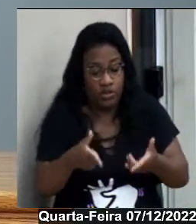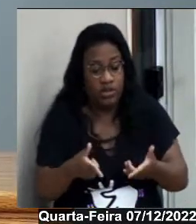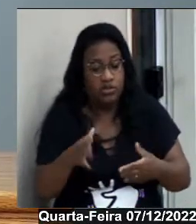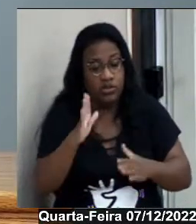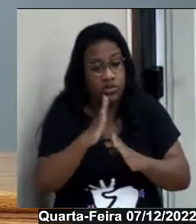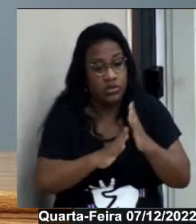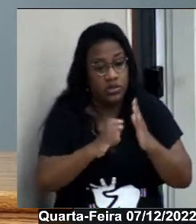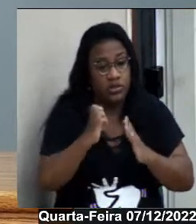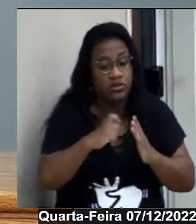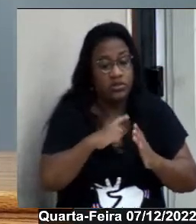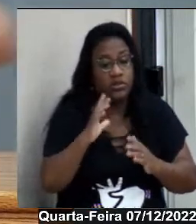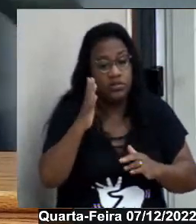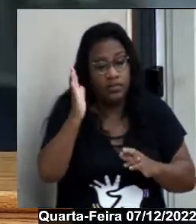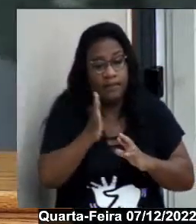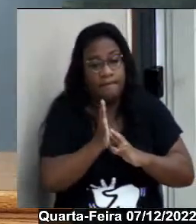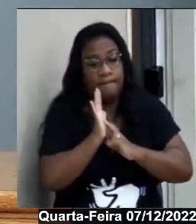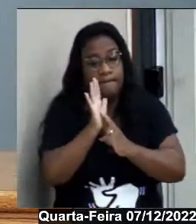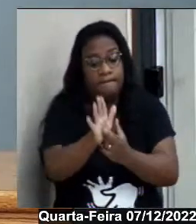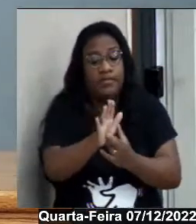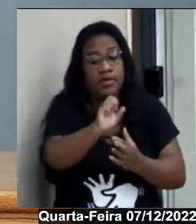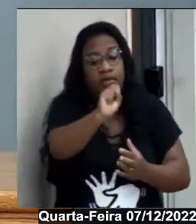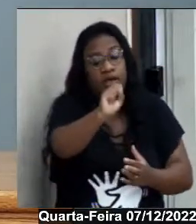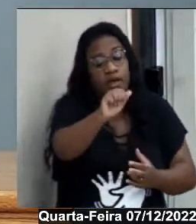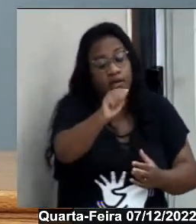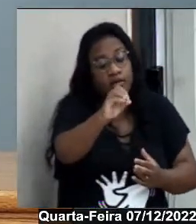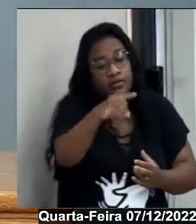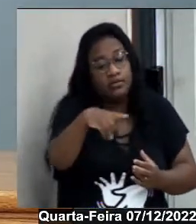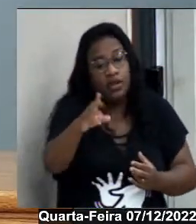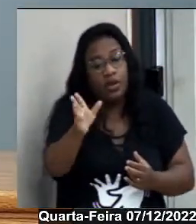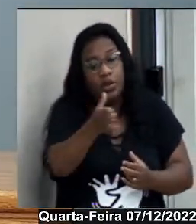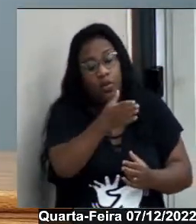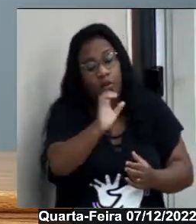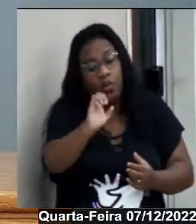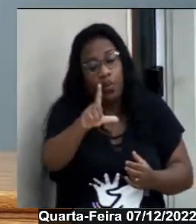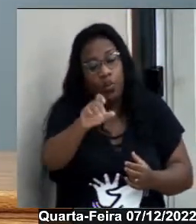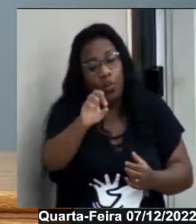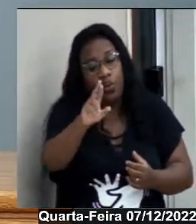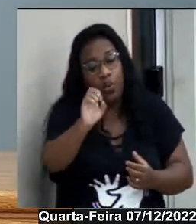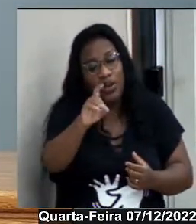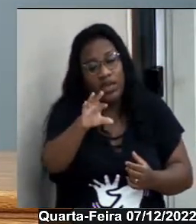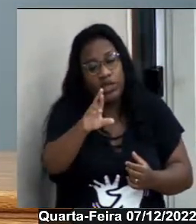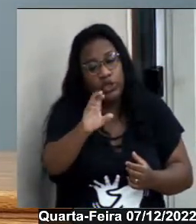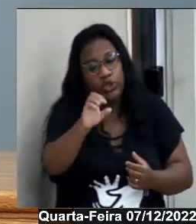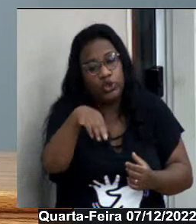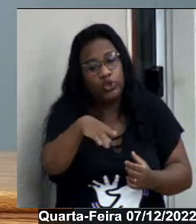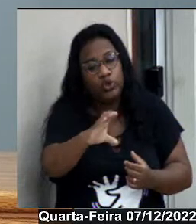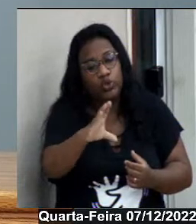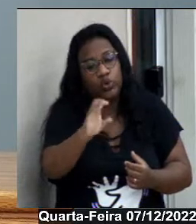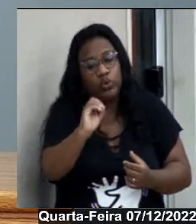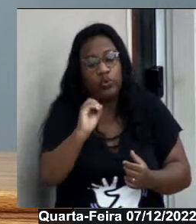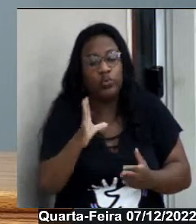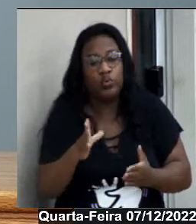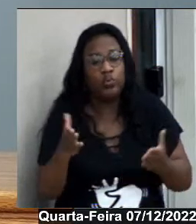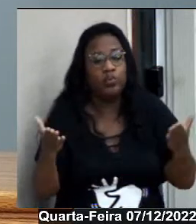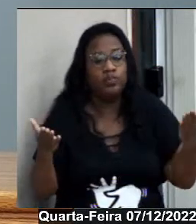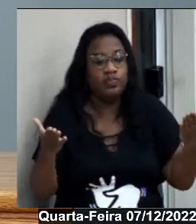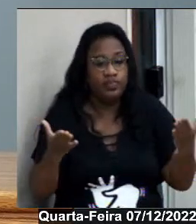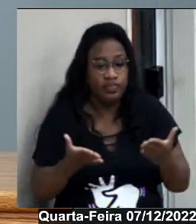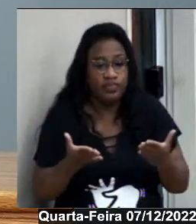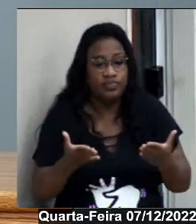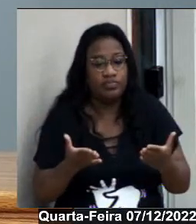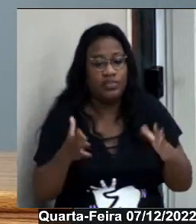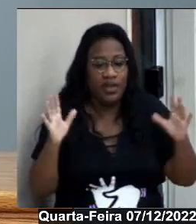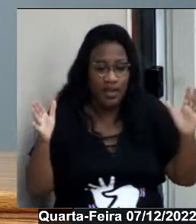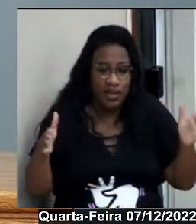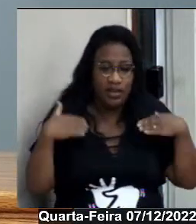um time também representando lá em São Lourenço, em Embu das Artes, onde amanhã nós estamos disputando uma semifinal. Então, o futebol, ele proporciona